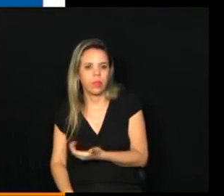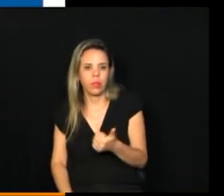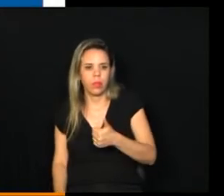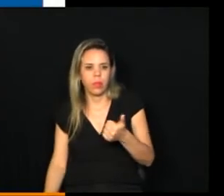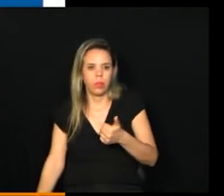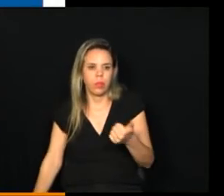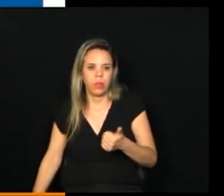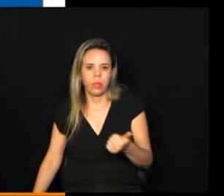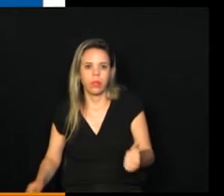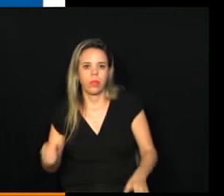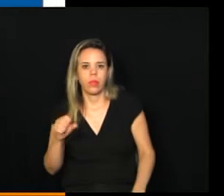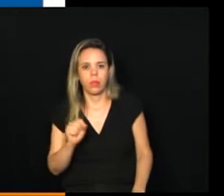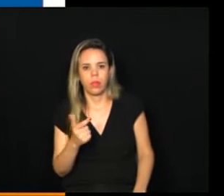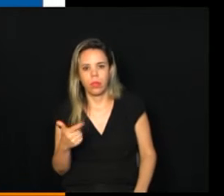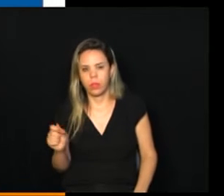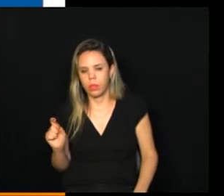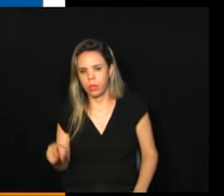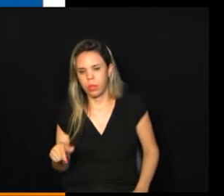primeira dose,